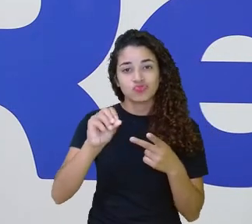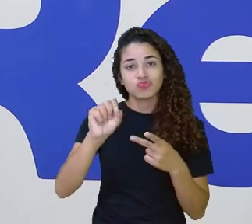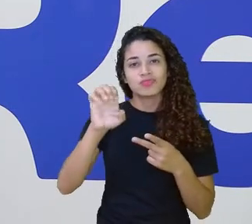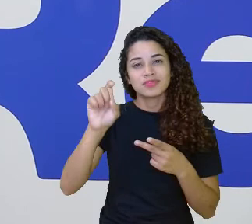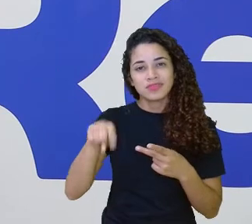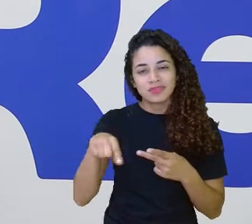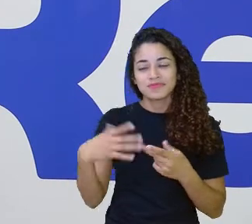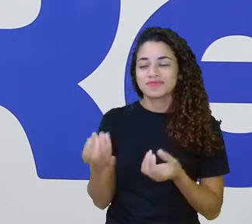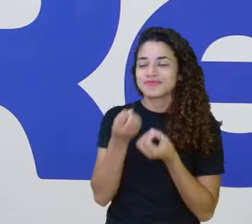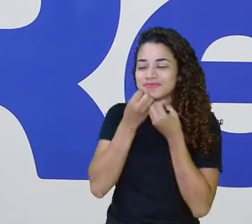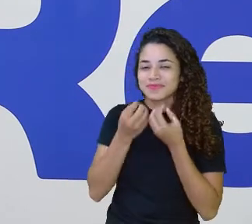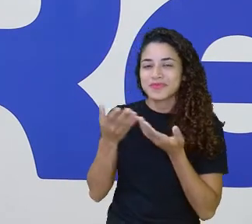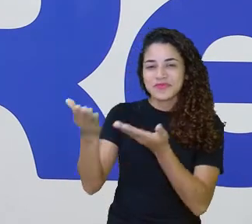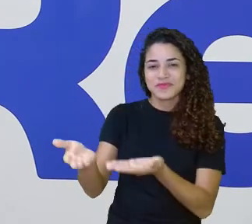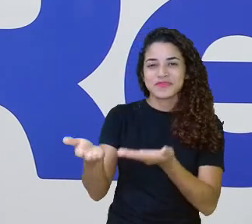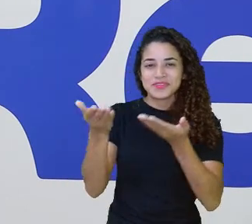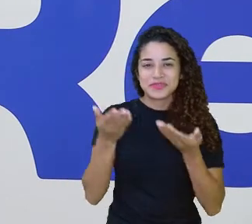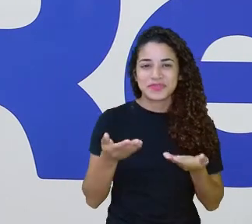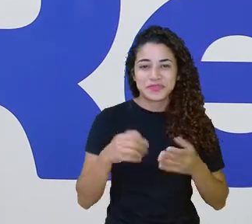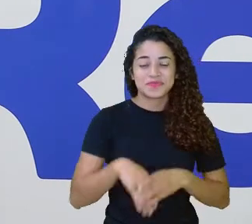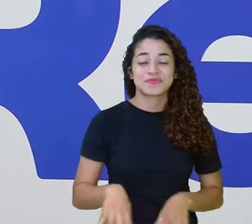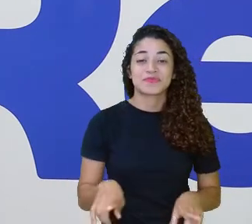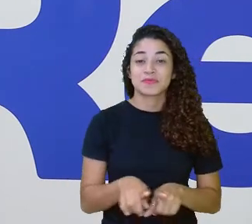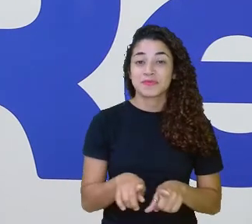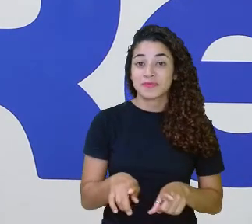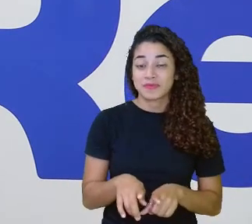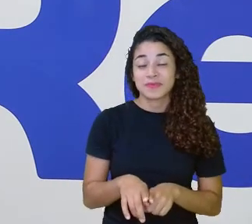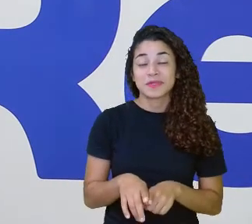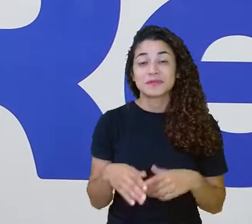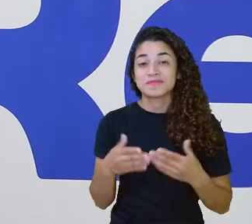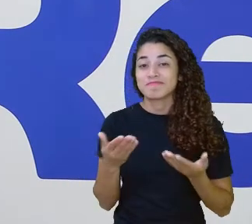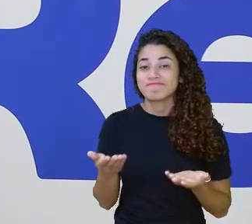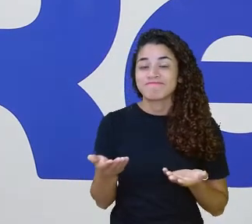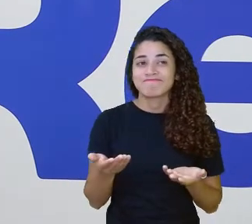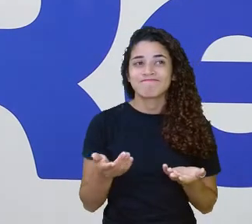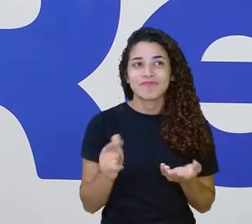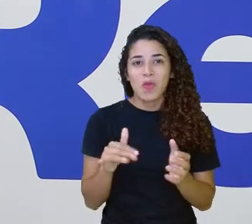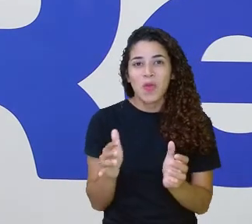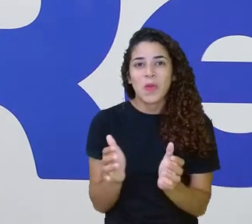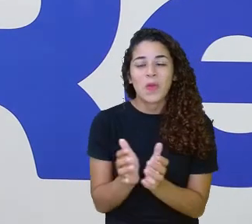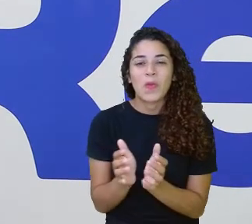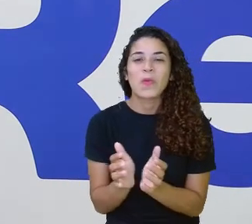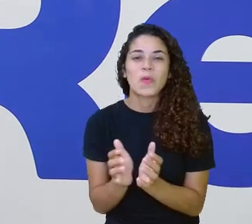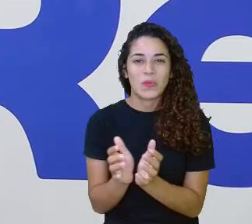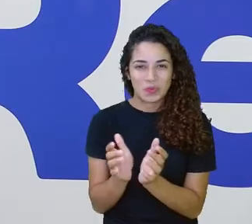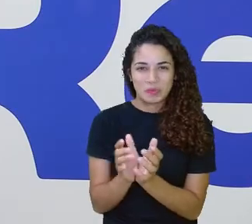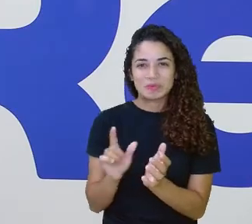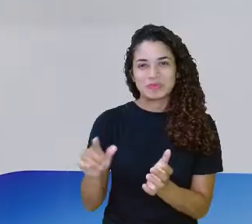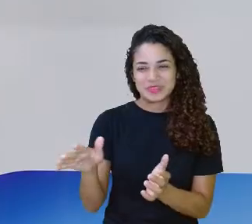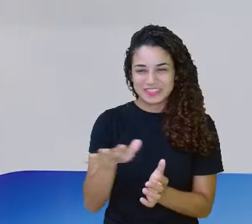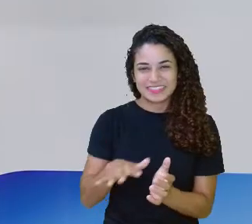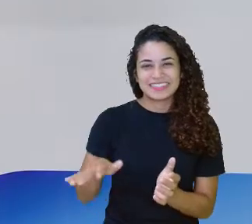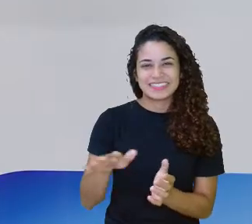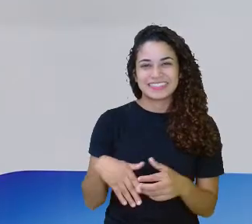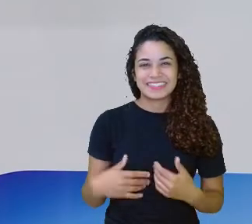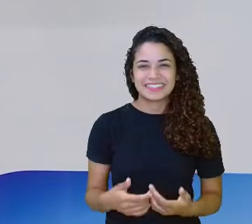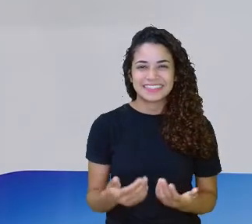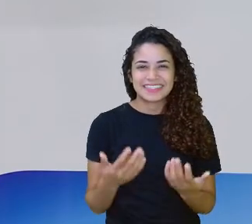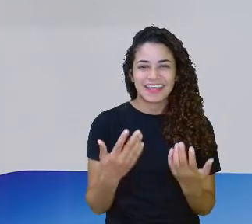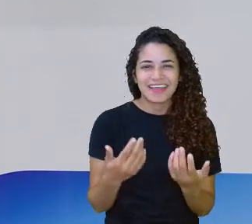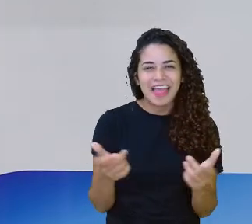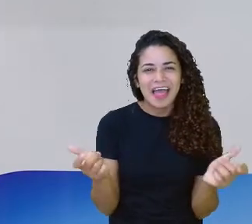muito bem-vindos, viu, meninos? Está aqui, não tem. É o clube do Bolinha hoje, viu, professora? Ah, cadê